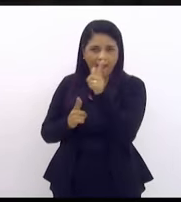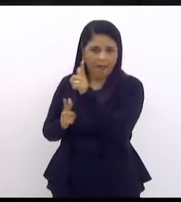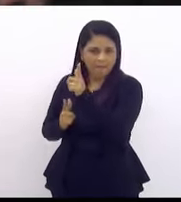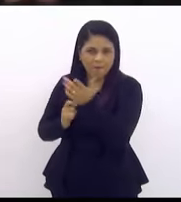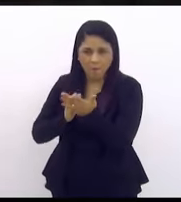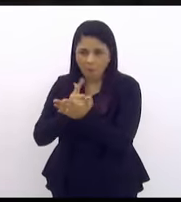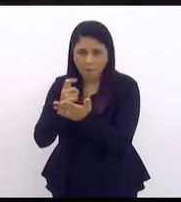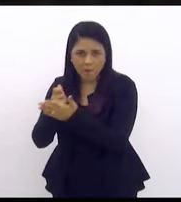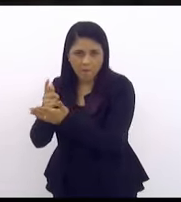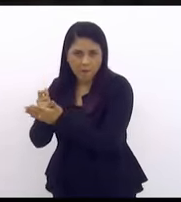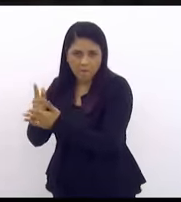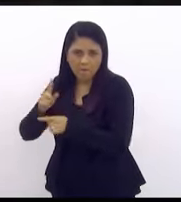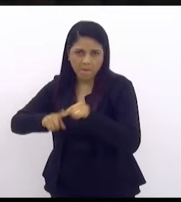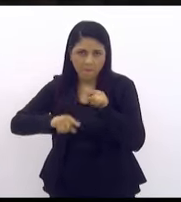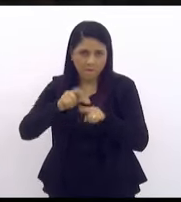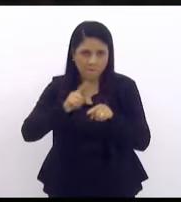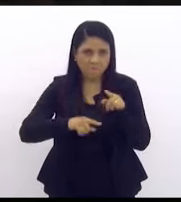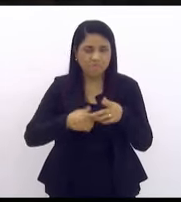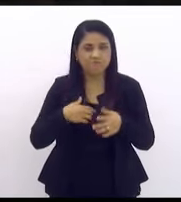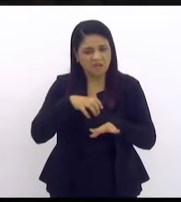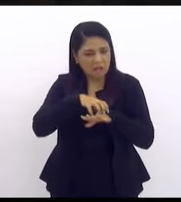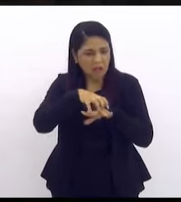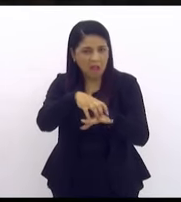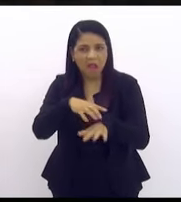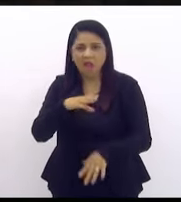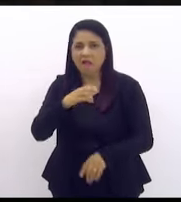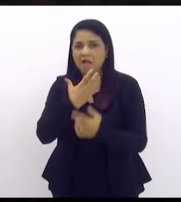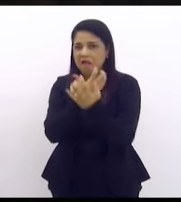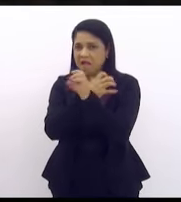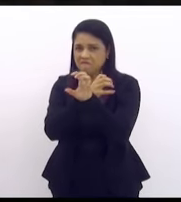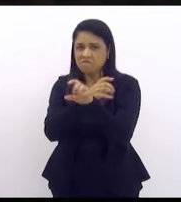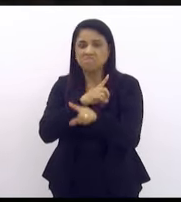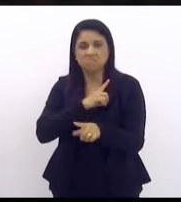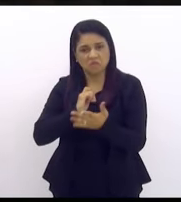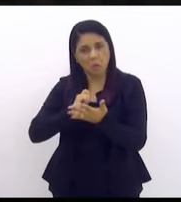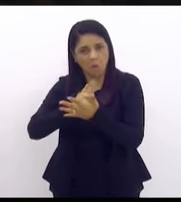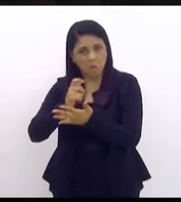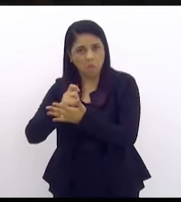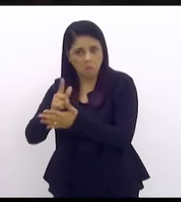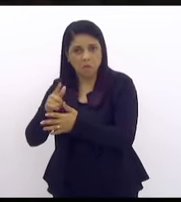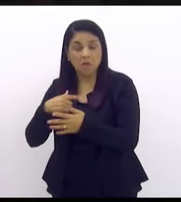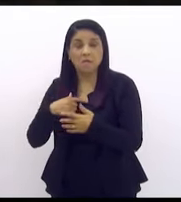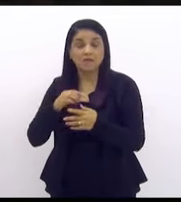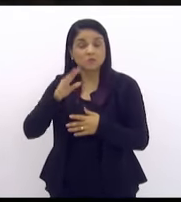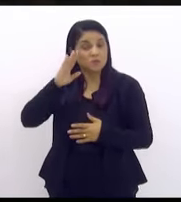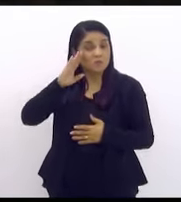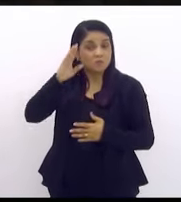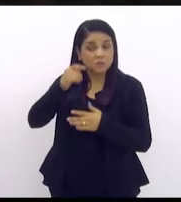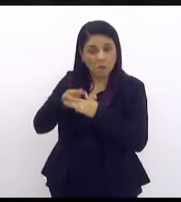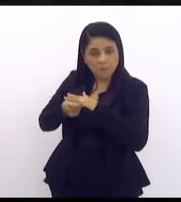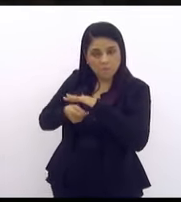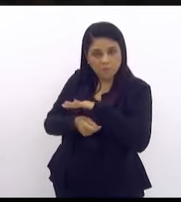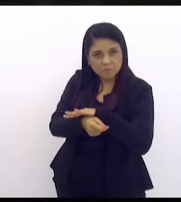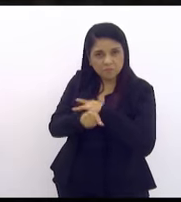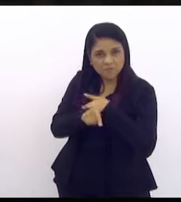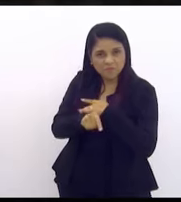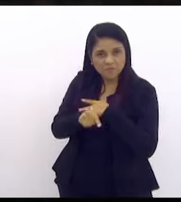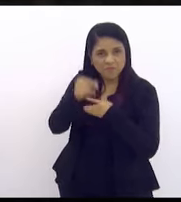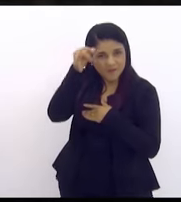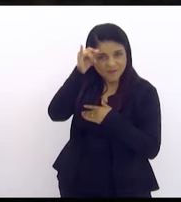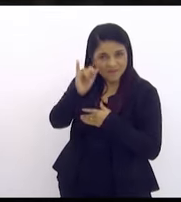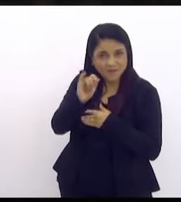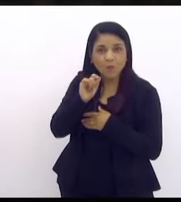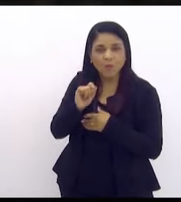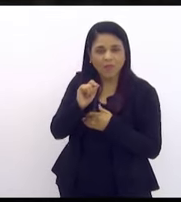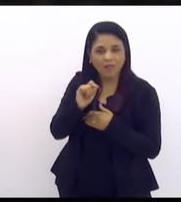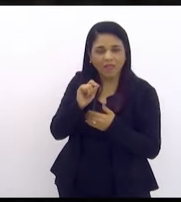monte de coisa, mas aquilo que é central para a investigação, a prevenção, vão restar